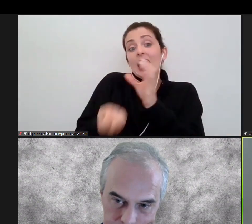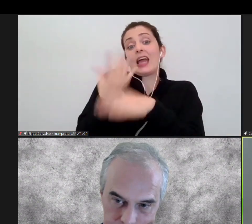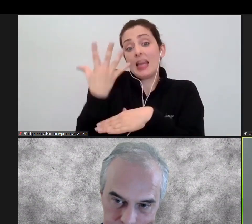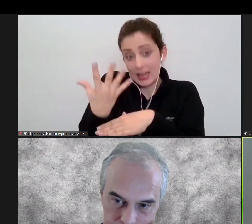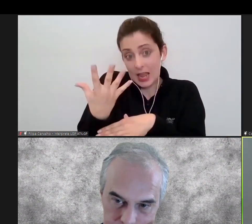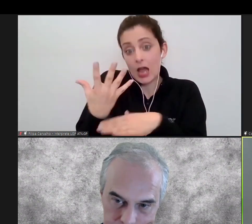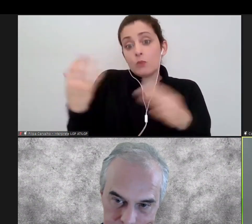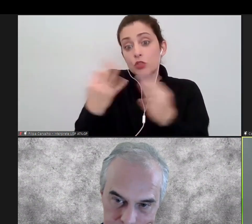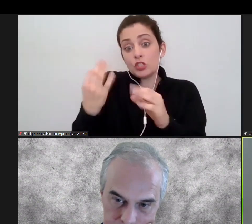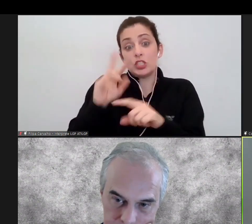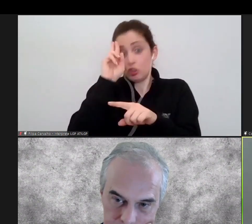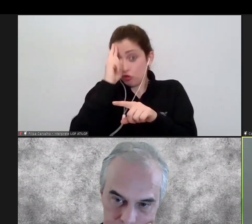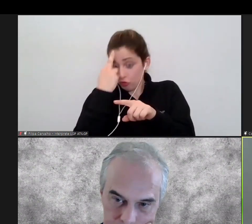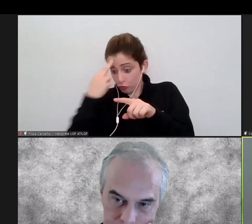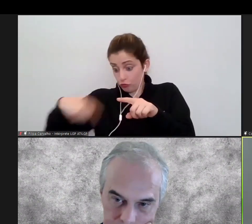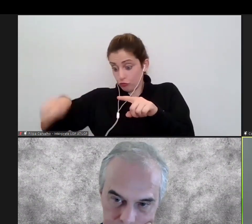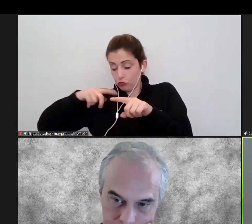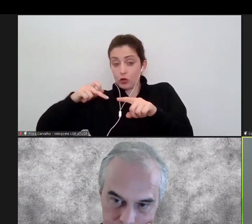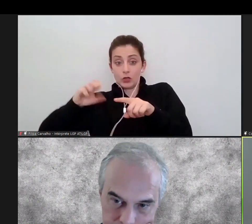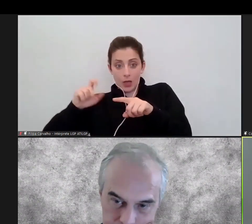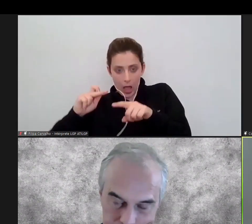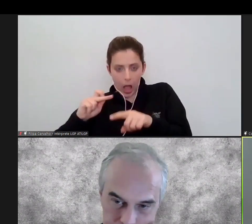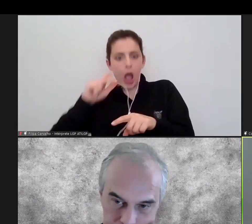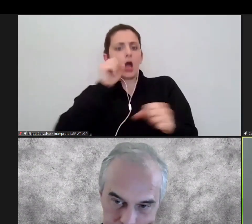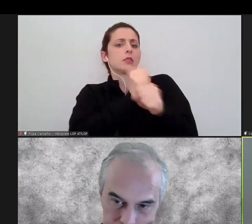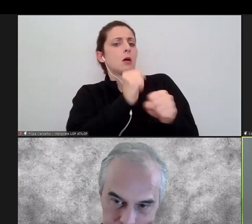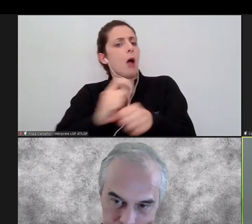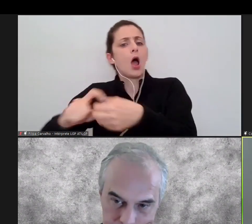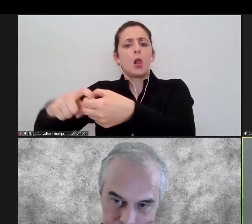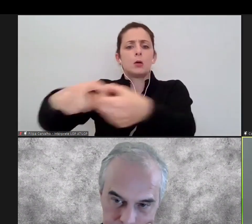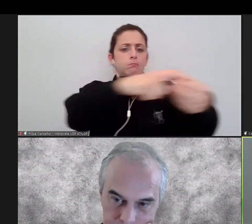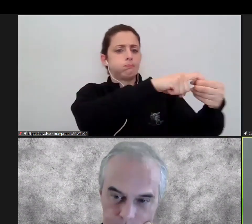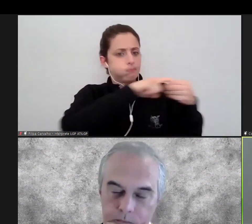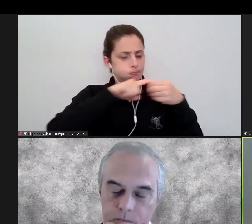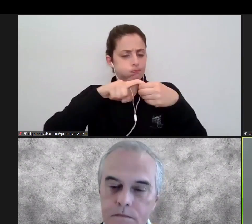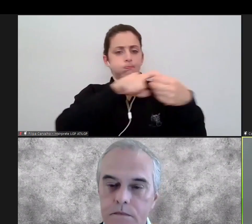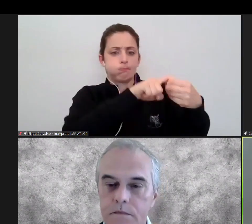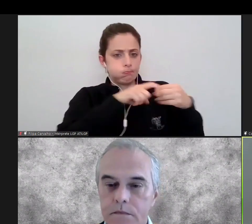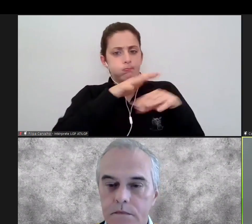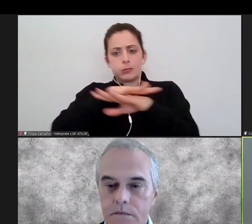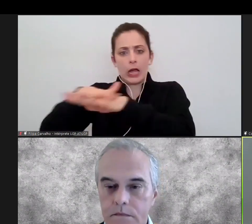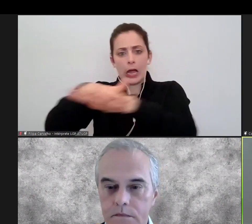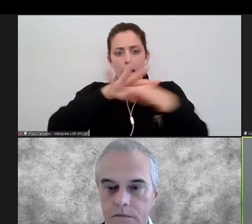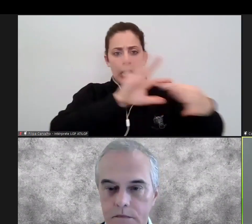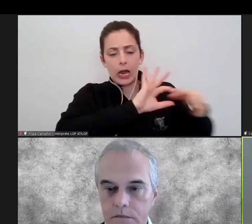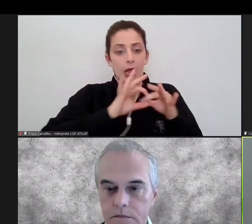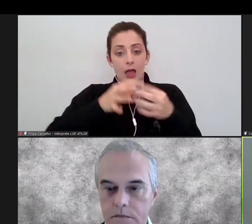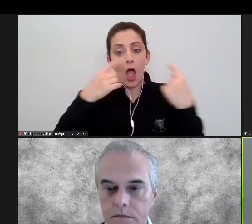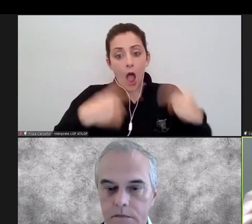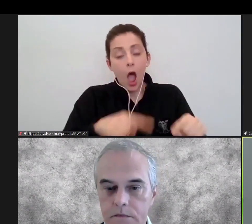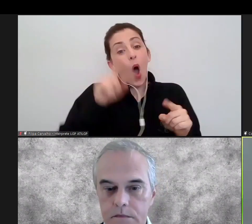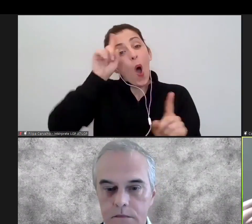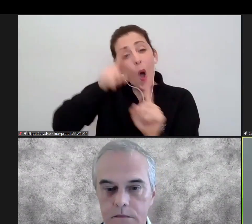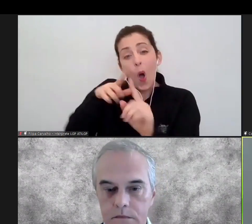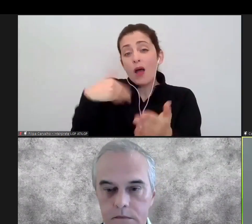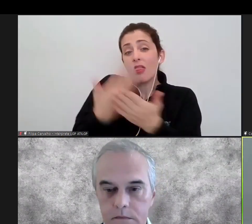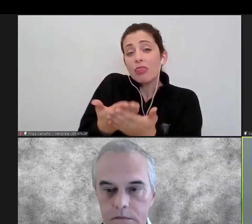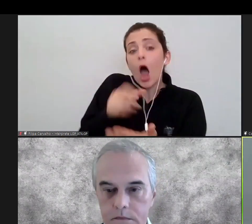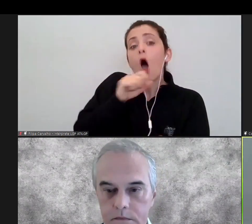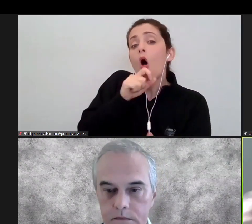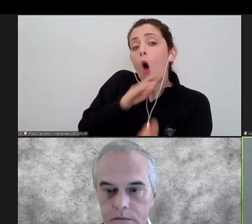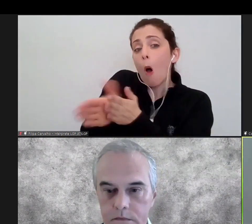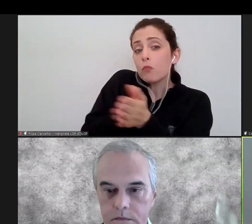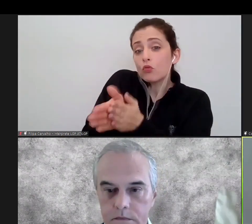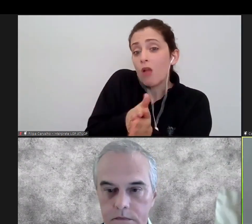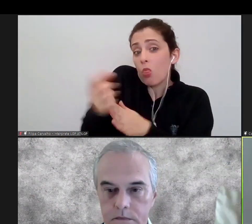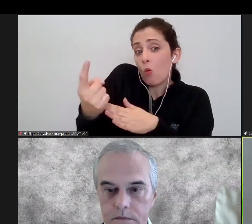muito esforço e com este trabalho em rede, para conseguir criar 1, 2 oportunidades, não é? 3 oportunidades, e que estamos aqui num esforço